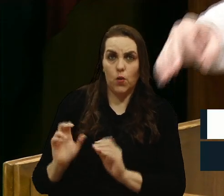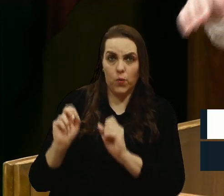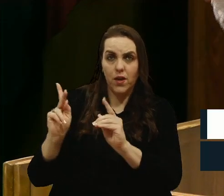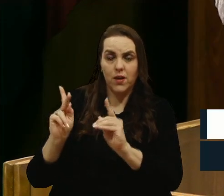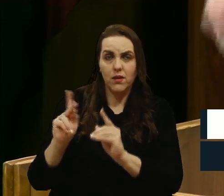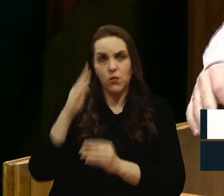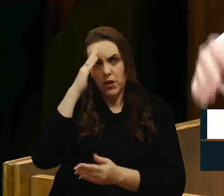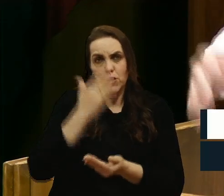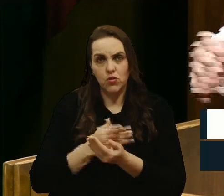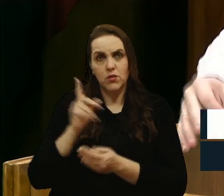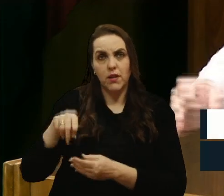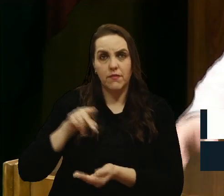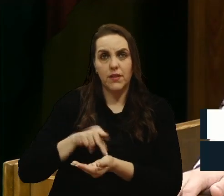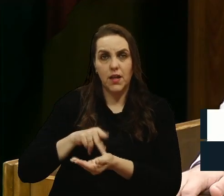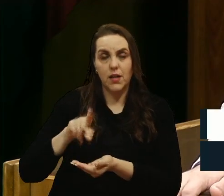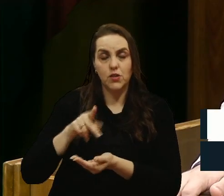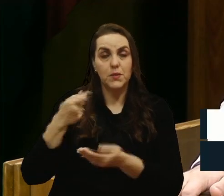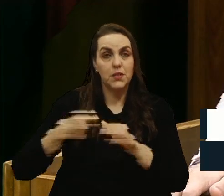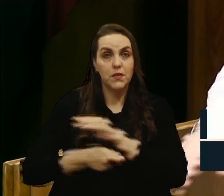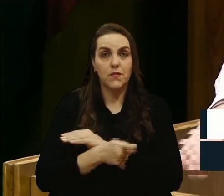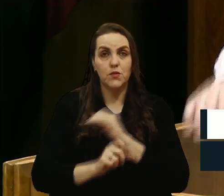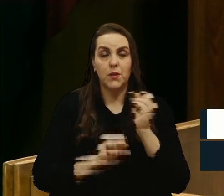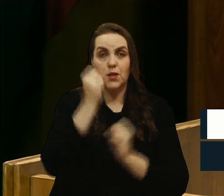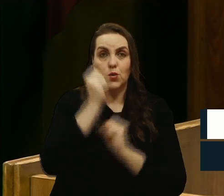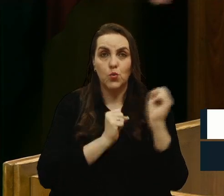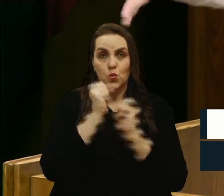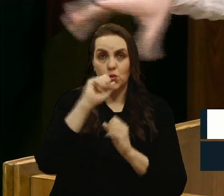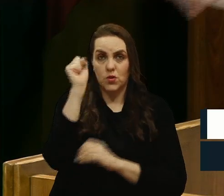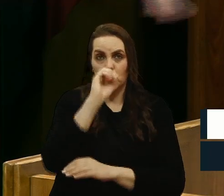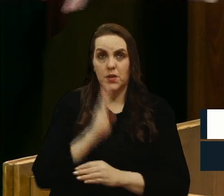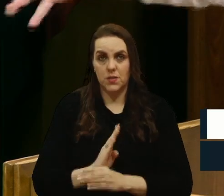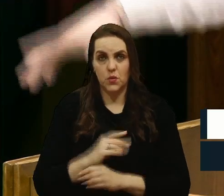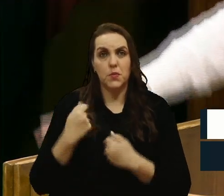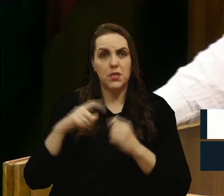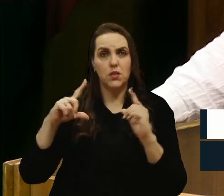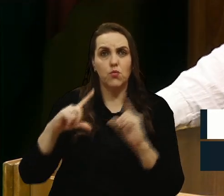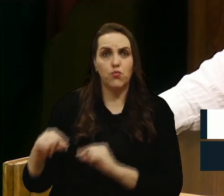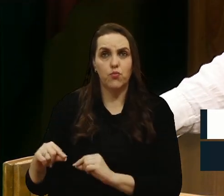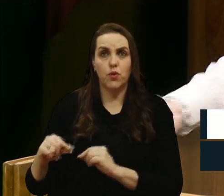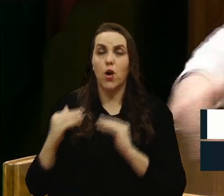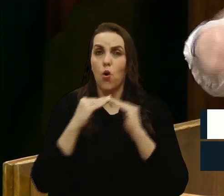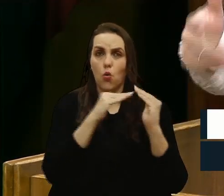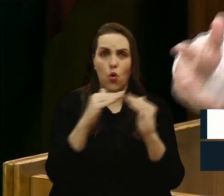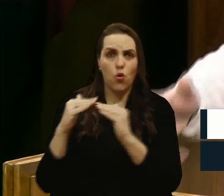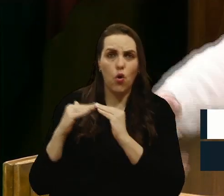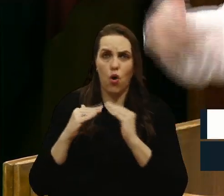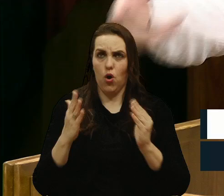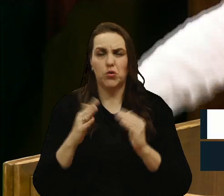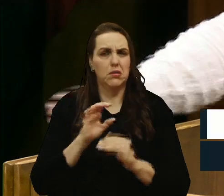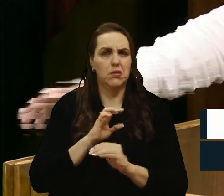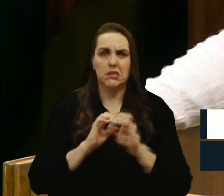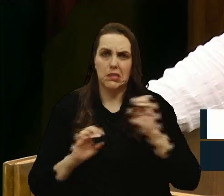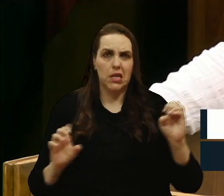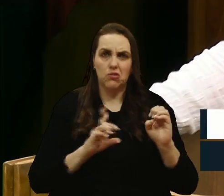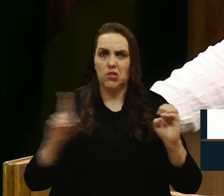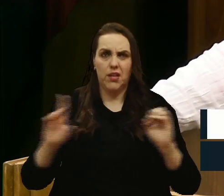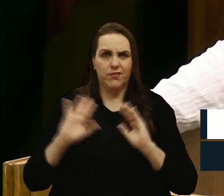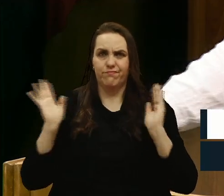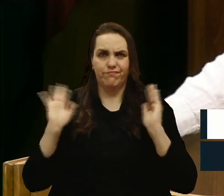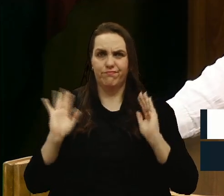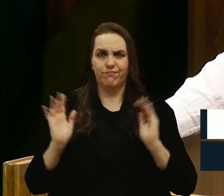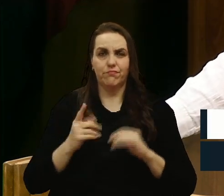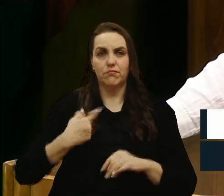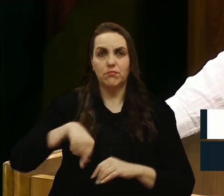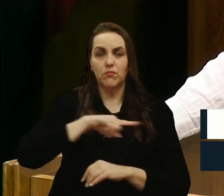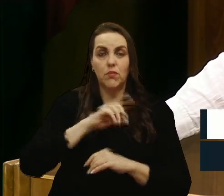reduzir para ter investimento na indústria nacional. Esse é o meu pensamento. Eu comungo dos colegas aqui, não preciso ser de esquerda, de direita, todo mundo aqui sabe que eu sou um